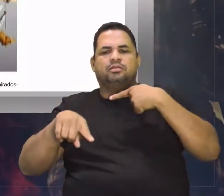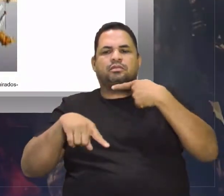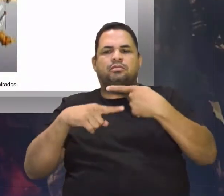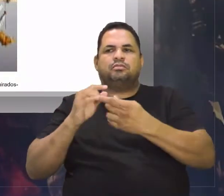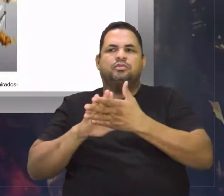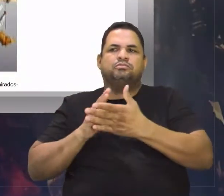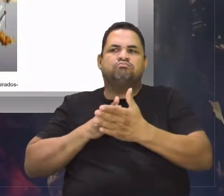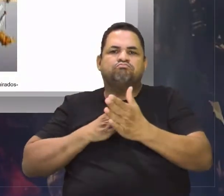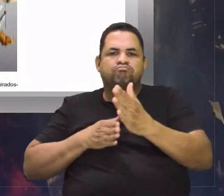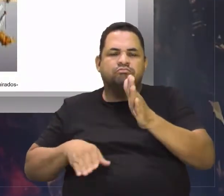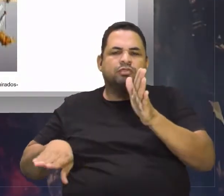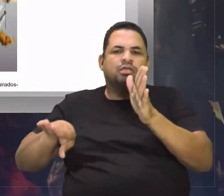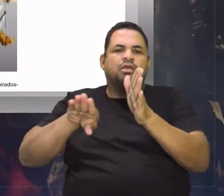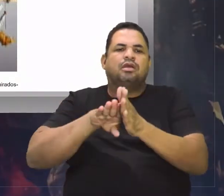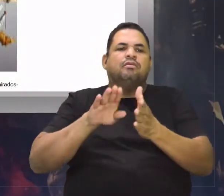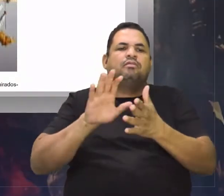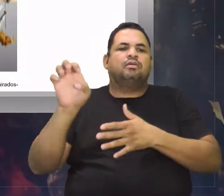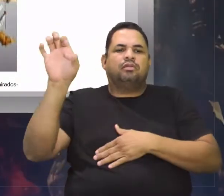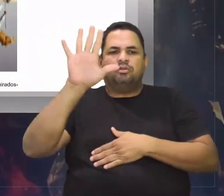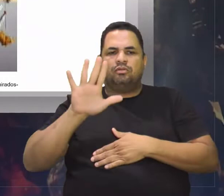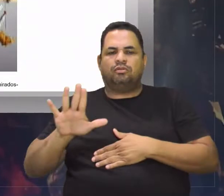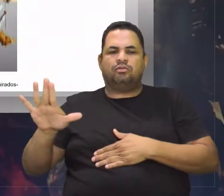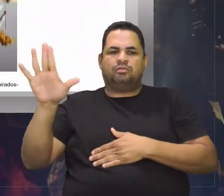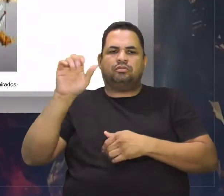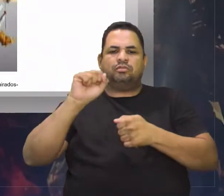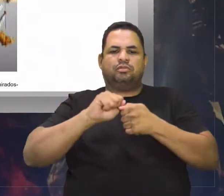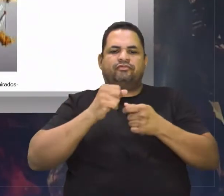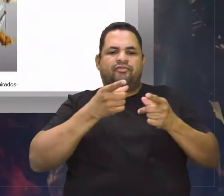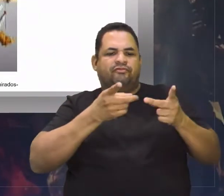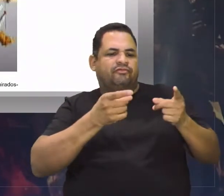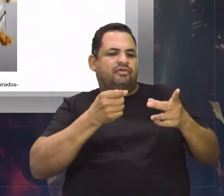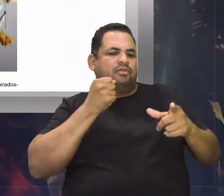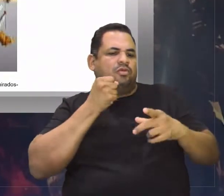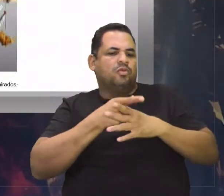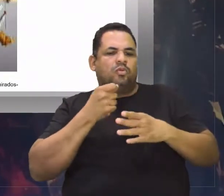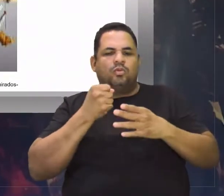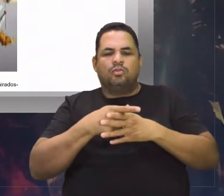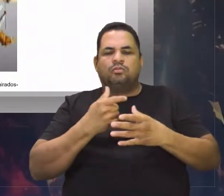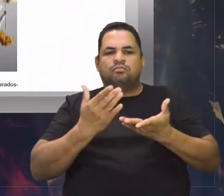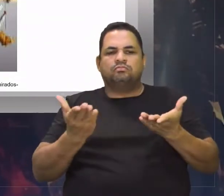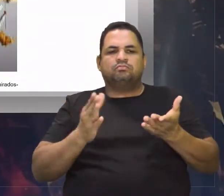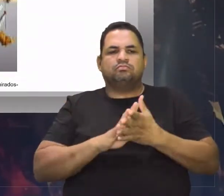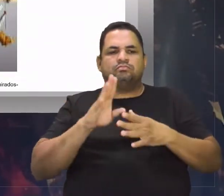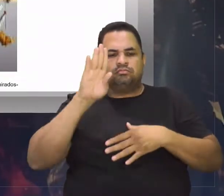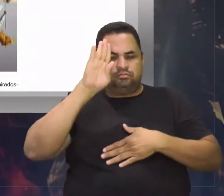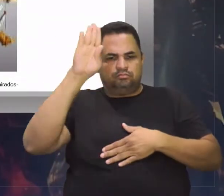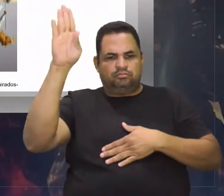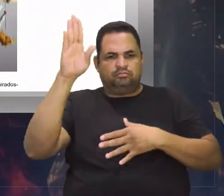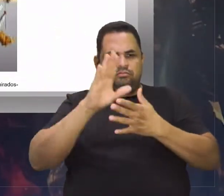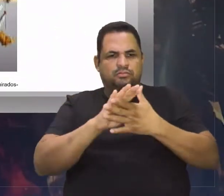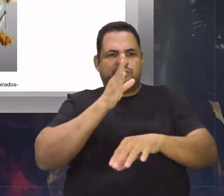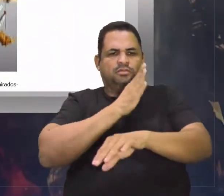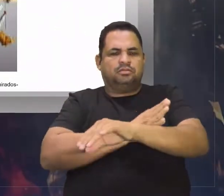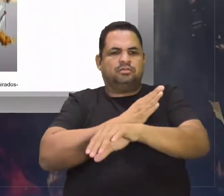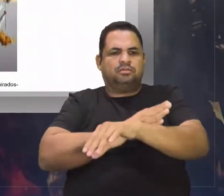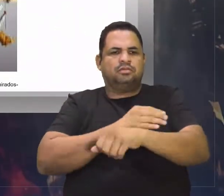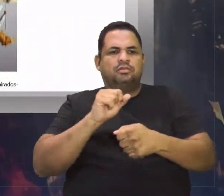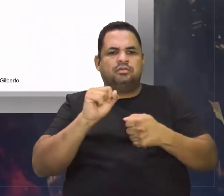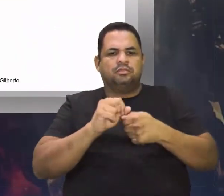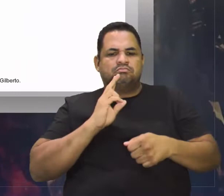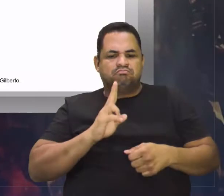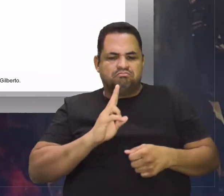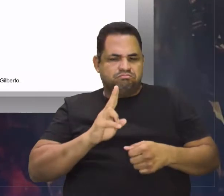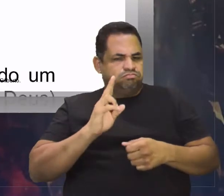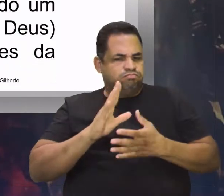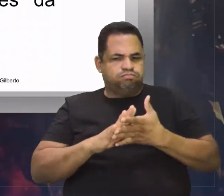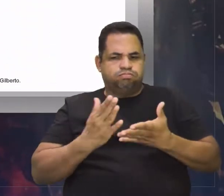Europa. E assim era feito o comércio. Era feito comércio, principalmente no período da Idade Média. Isso aí era feito muito comércio, muito